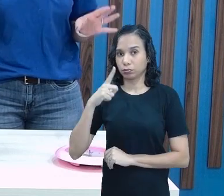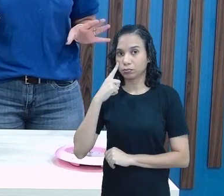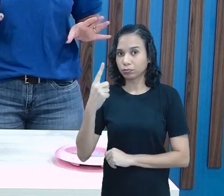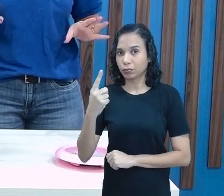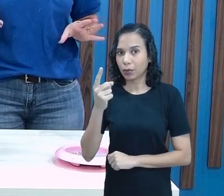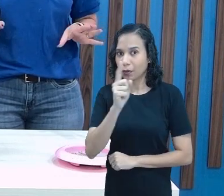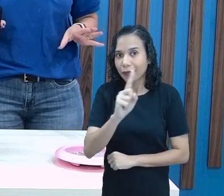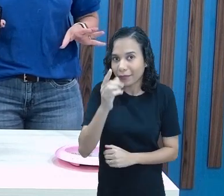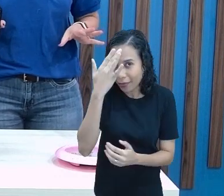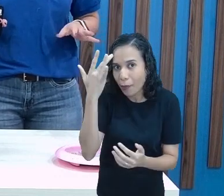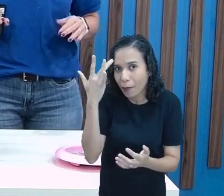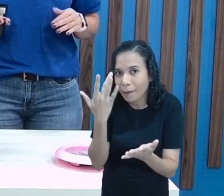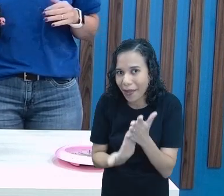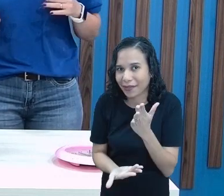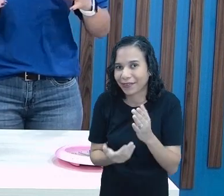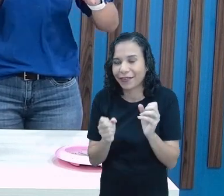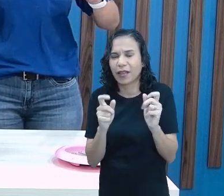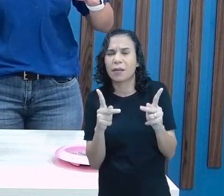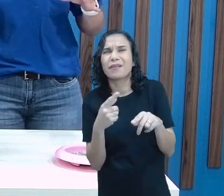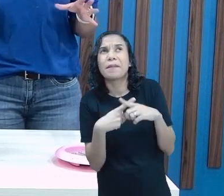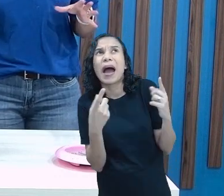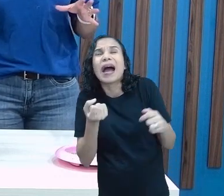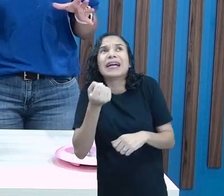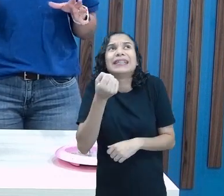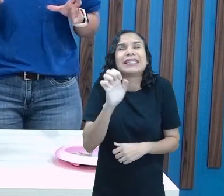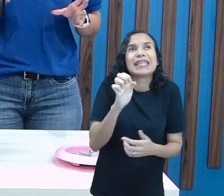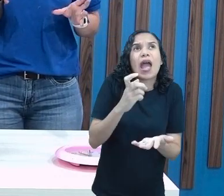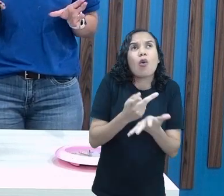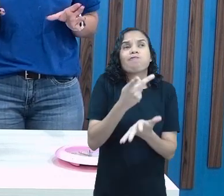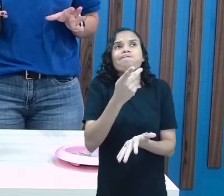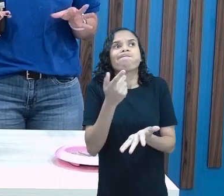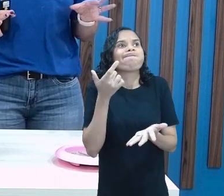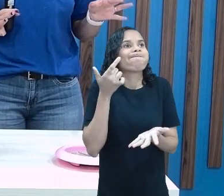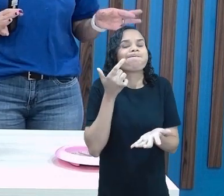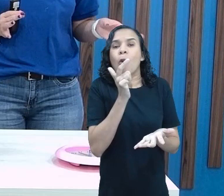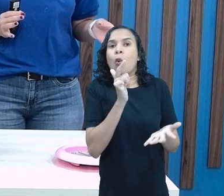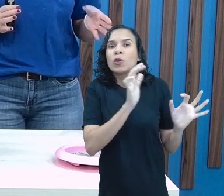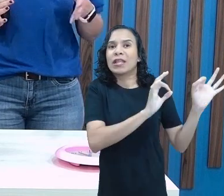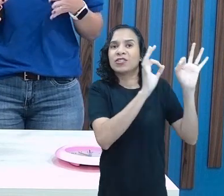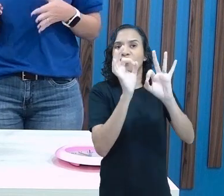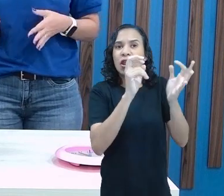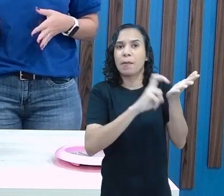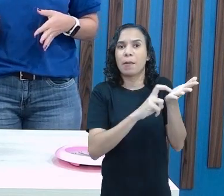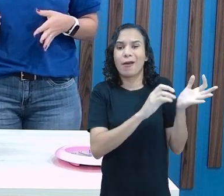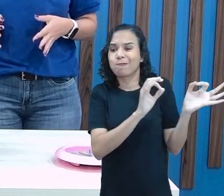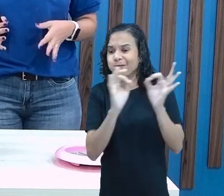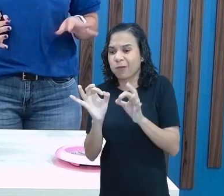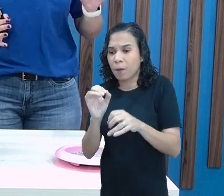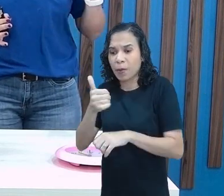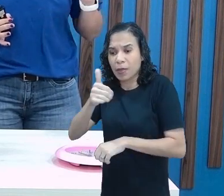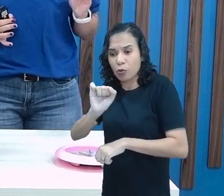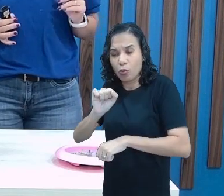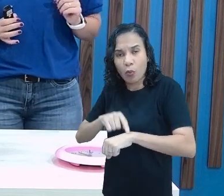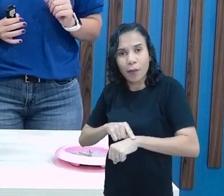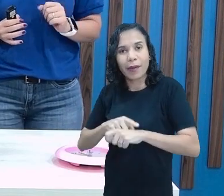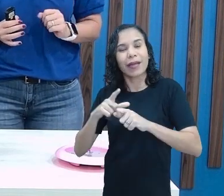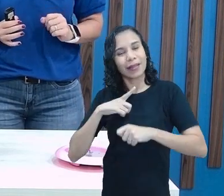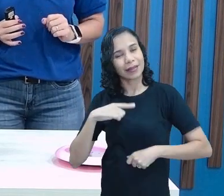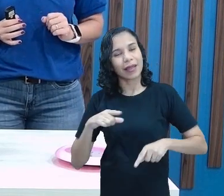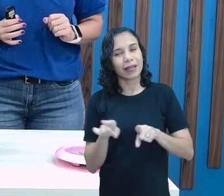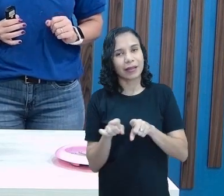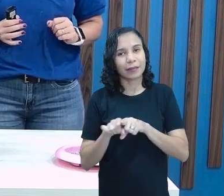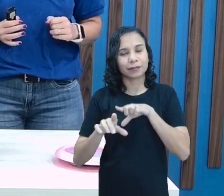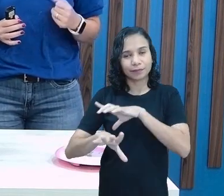como você perder. Caso por algum motivo você não conseguiu assistir nem de manhã nem às 18, tem lá o canal do